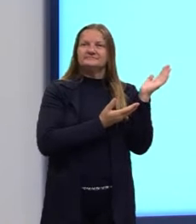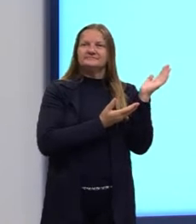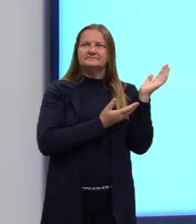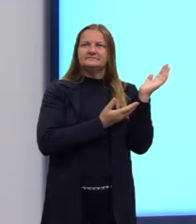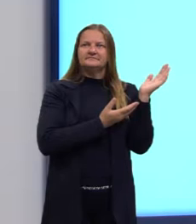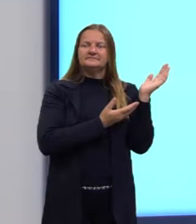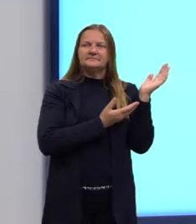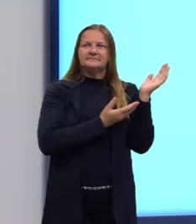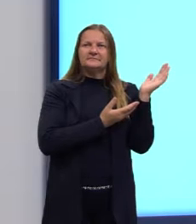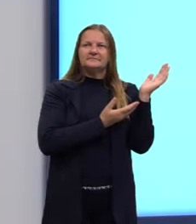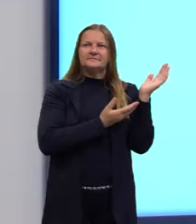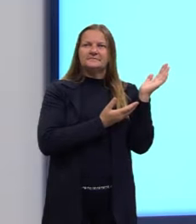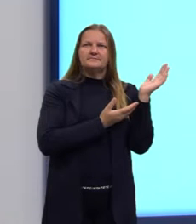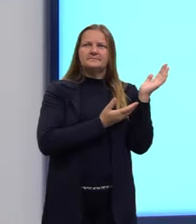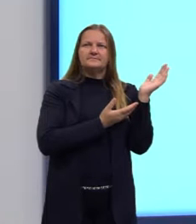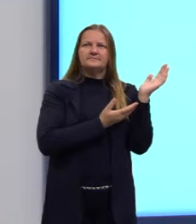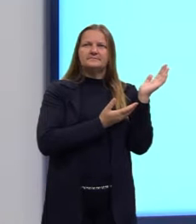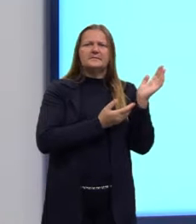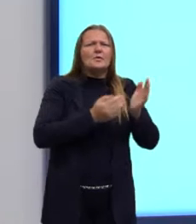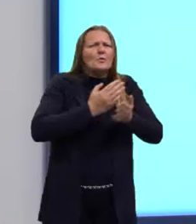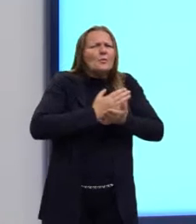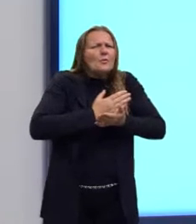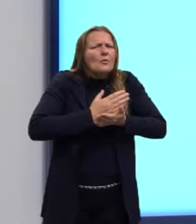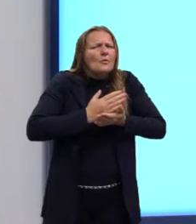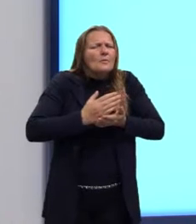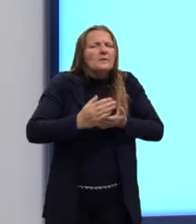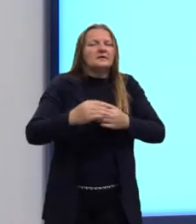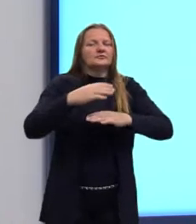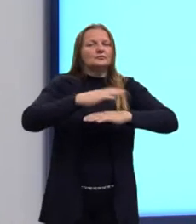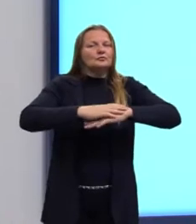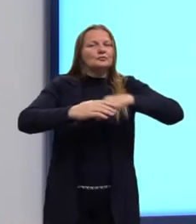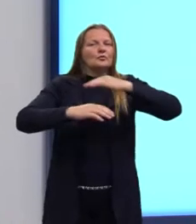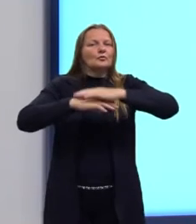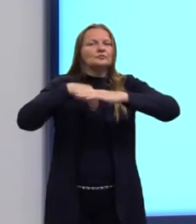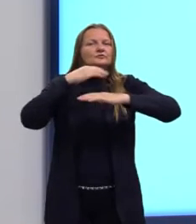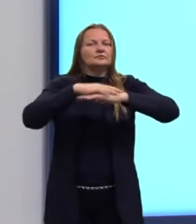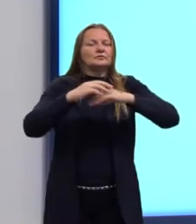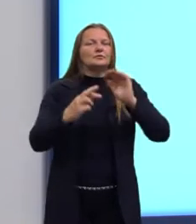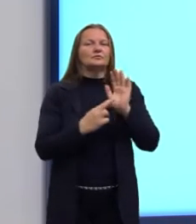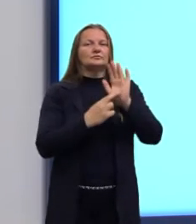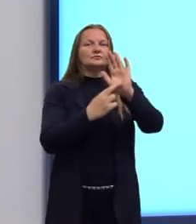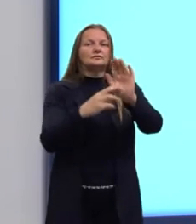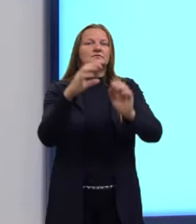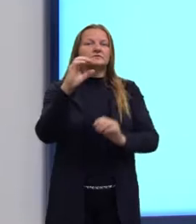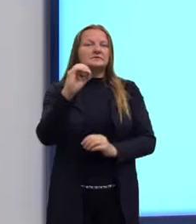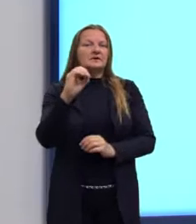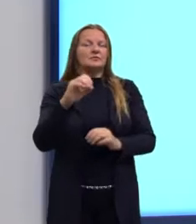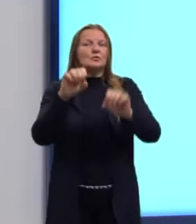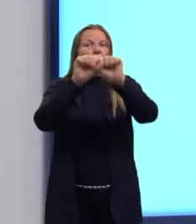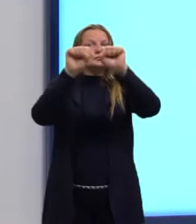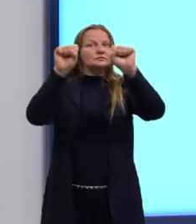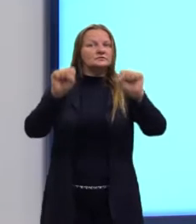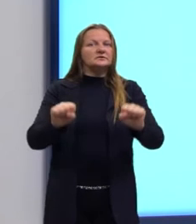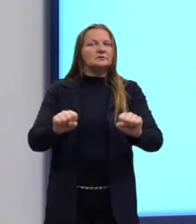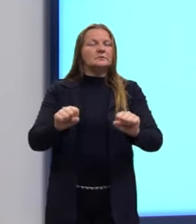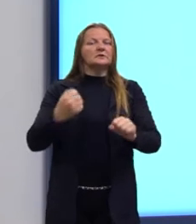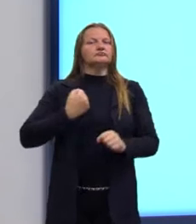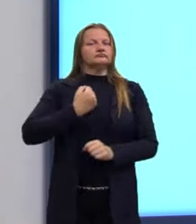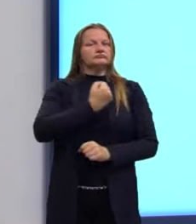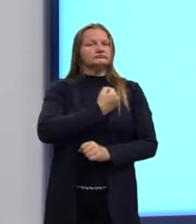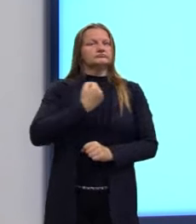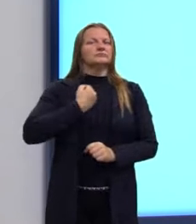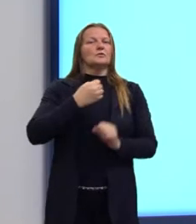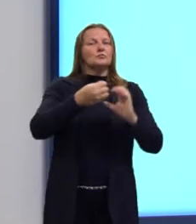então foi ali o início né dessa construção representando zero representando os sistemas de numeração